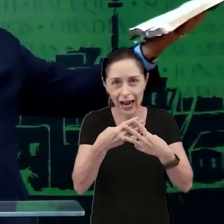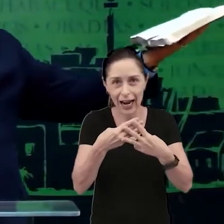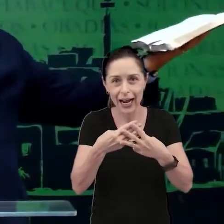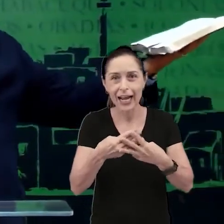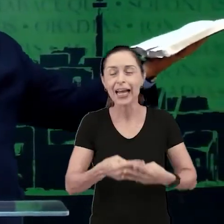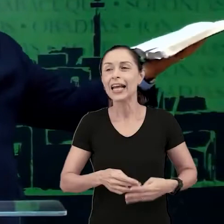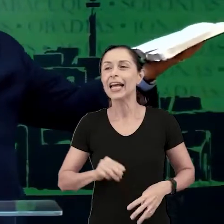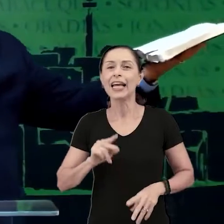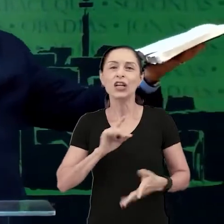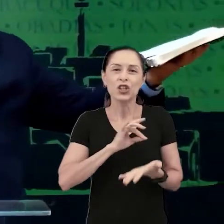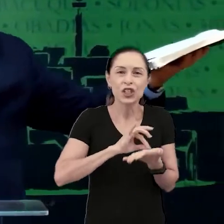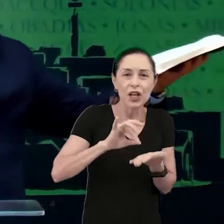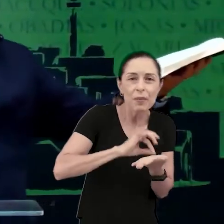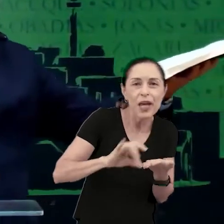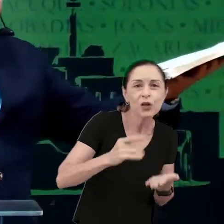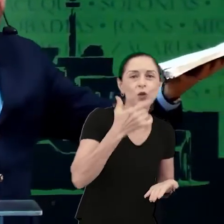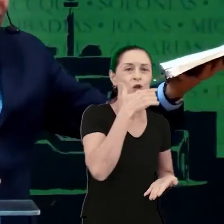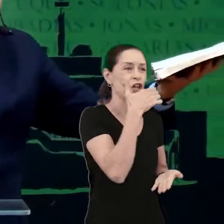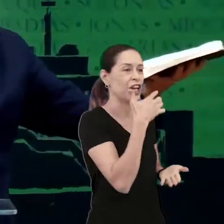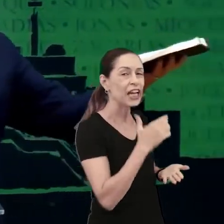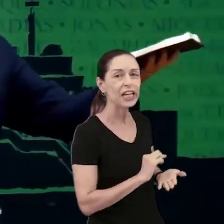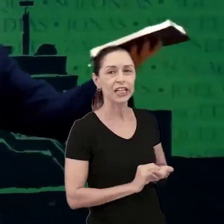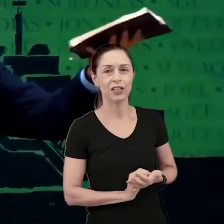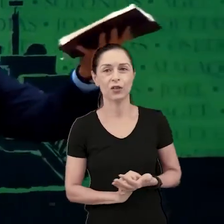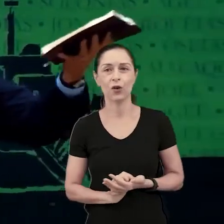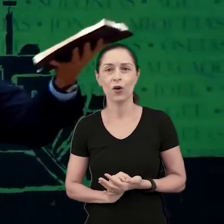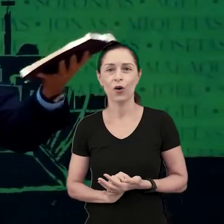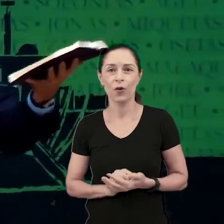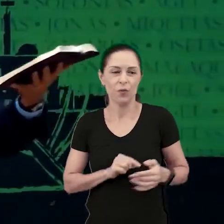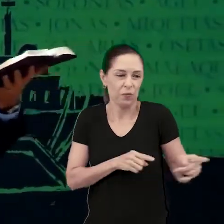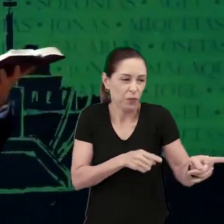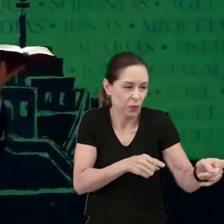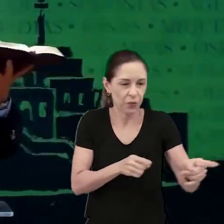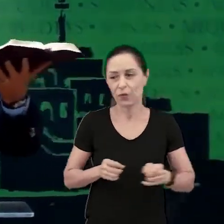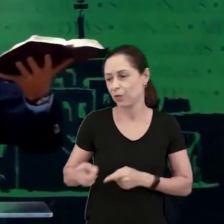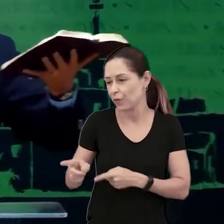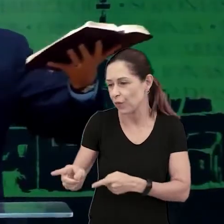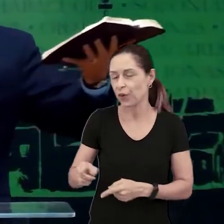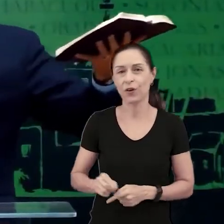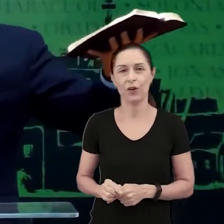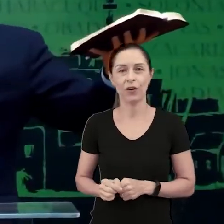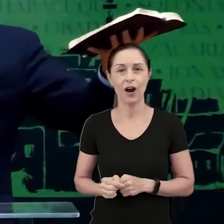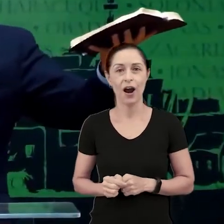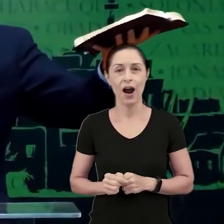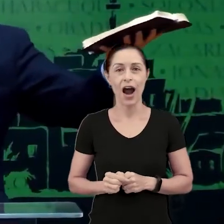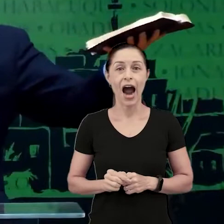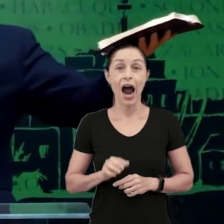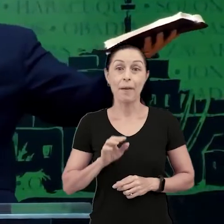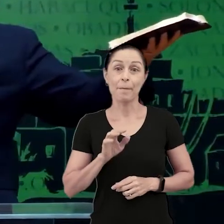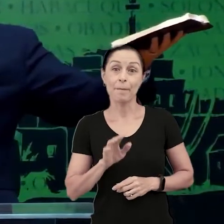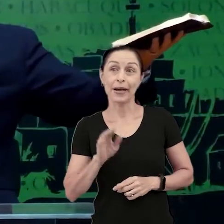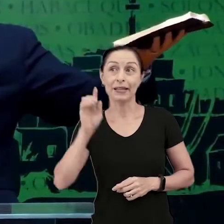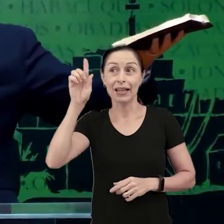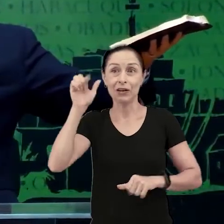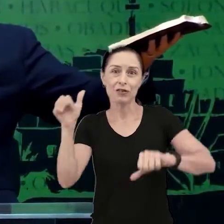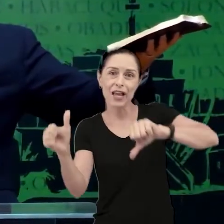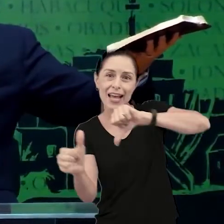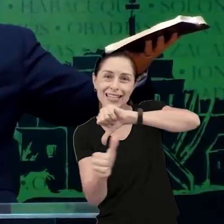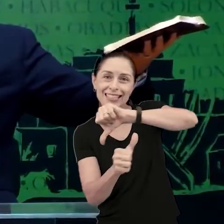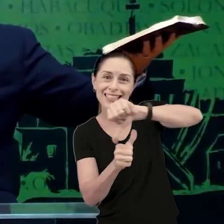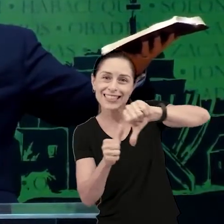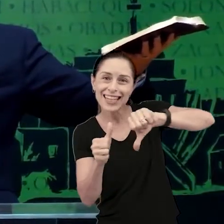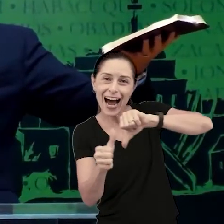zombando, escarnecendo de Israel, mas de repente ele olha Deus restaurando esse povo, e agora ele olha prospectivamente e vê Jerusalém sendo